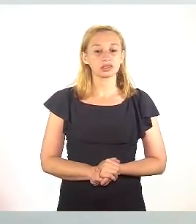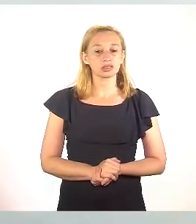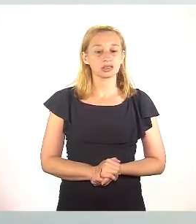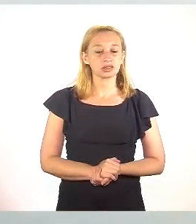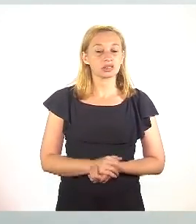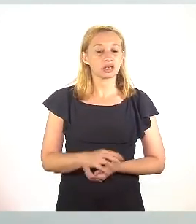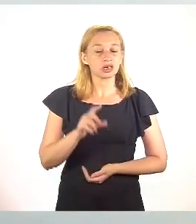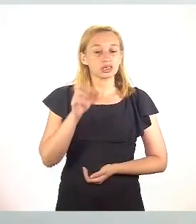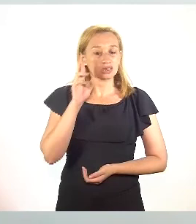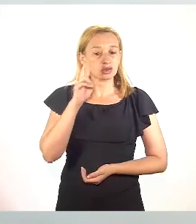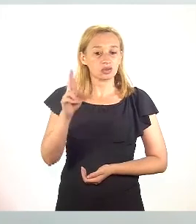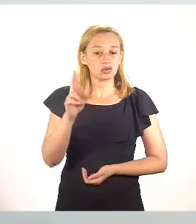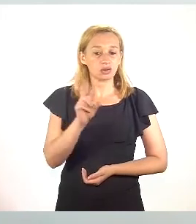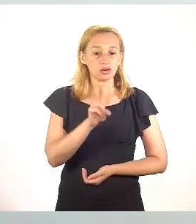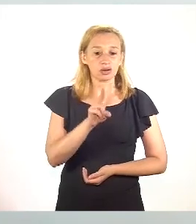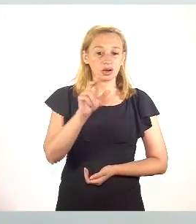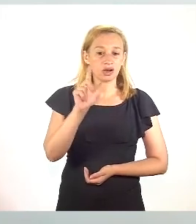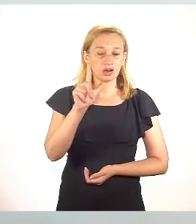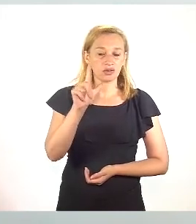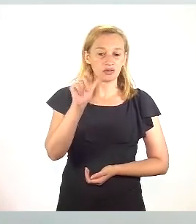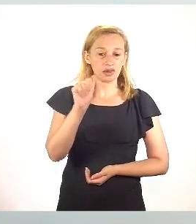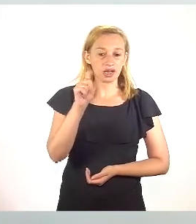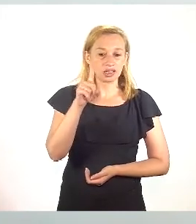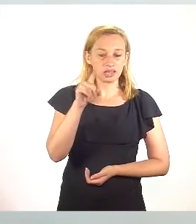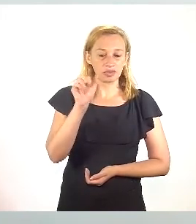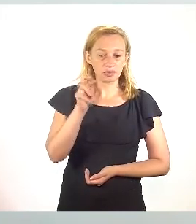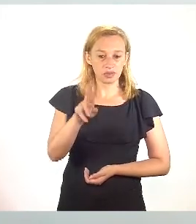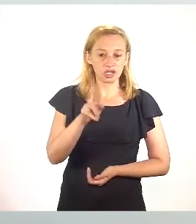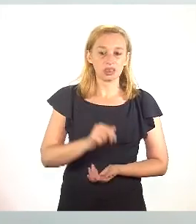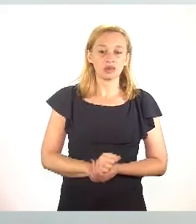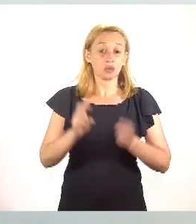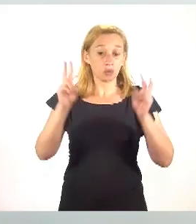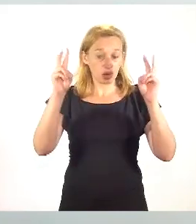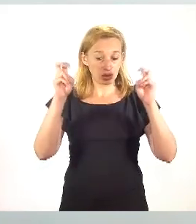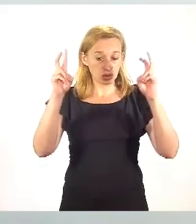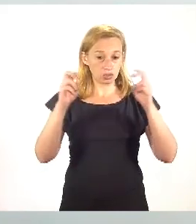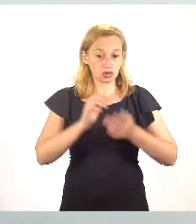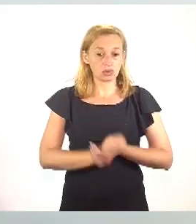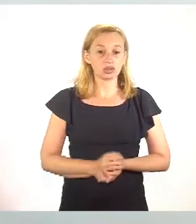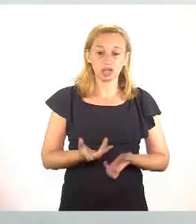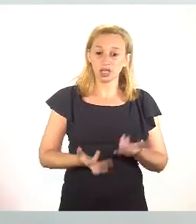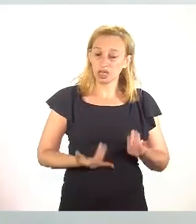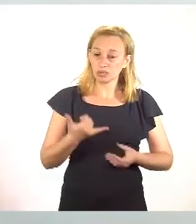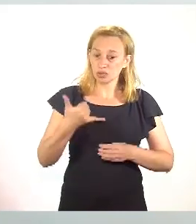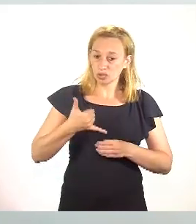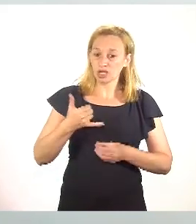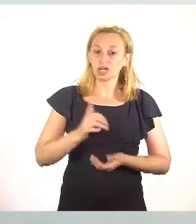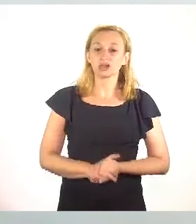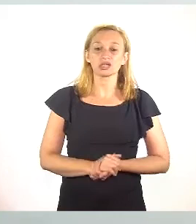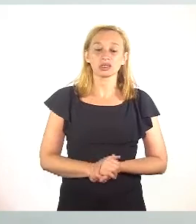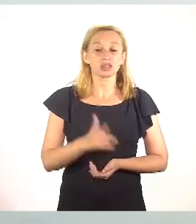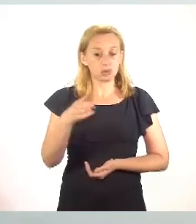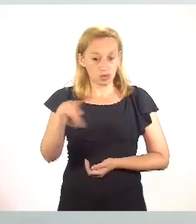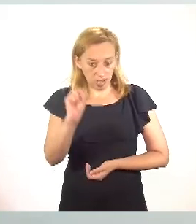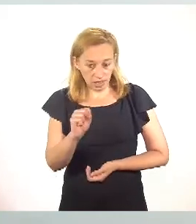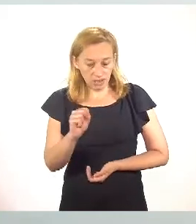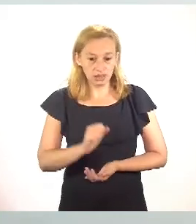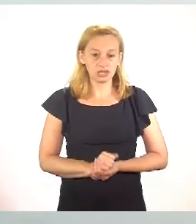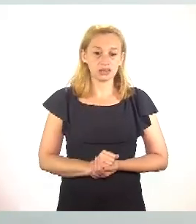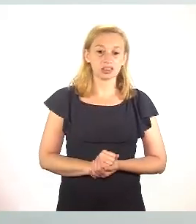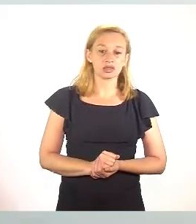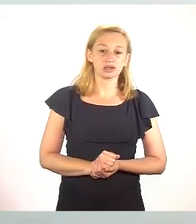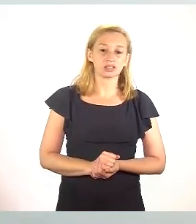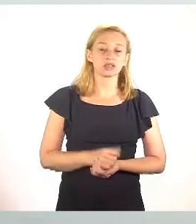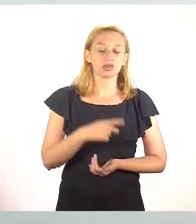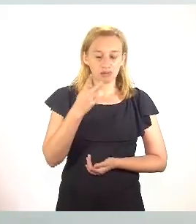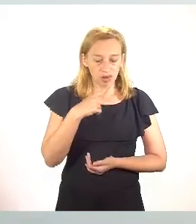Senhor Vladimir, a questão da queima do gás, a gente já trabalha aqui no parlamento há